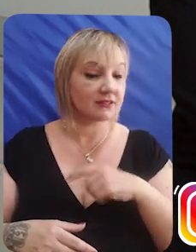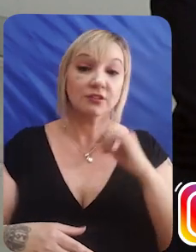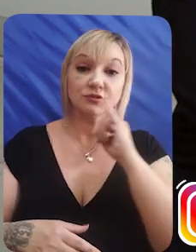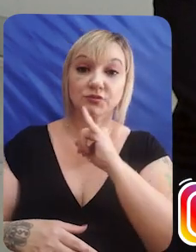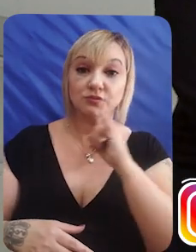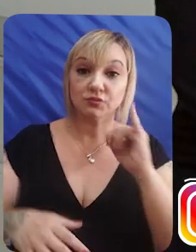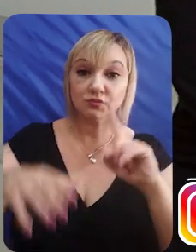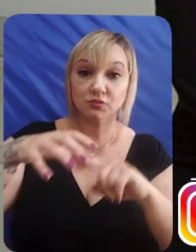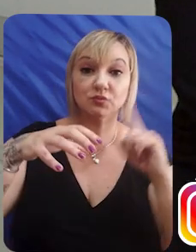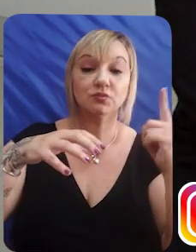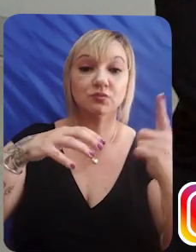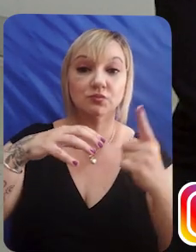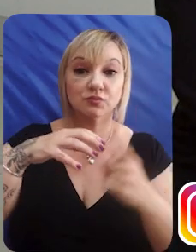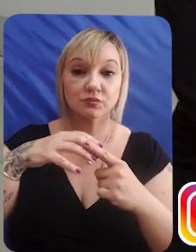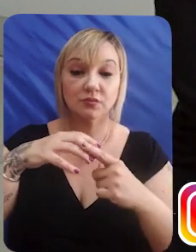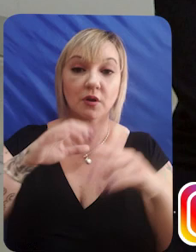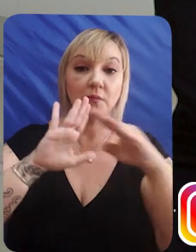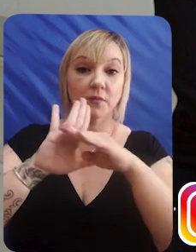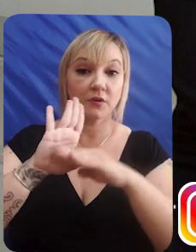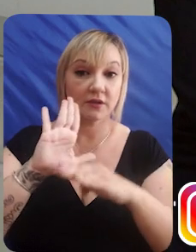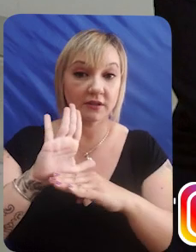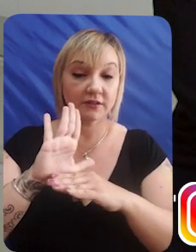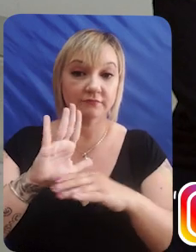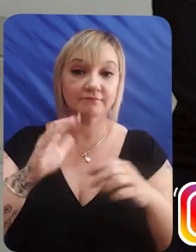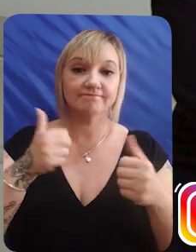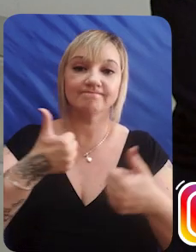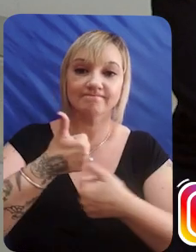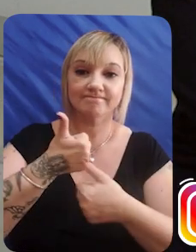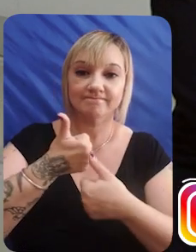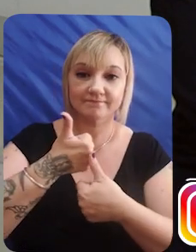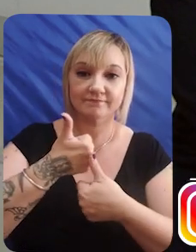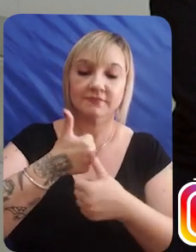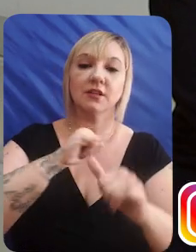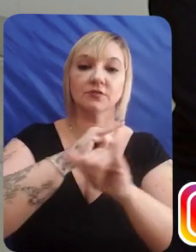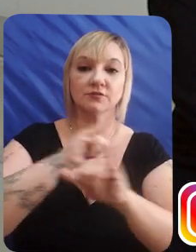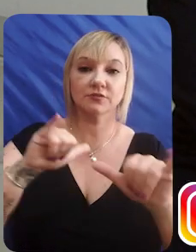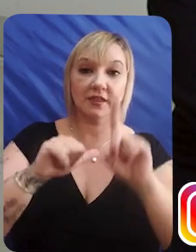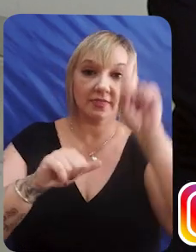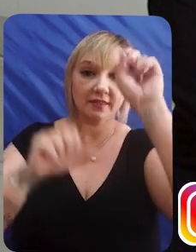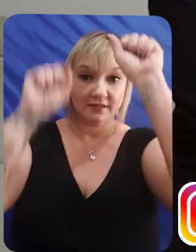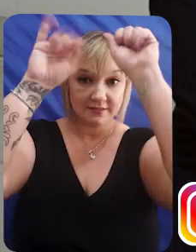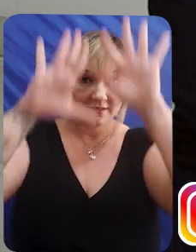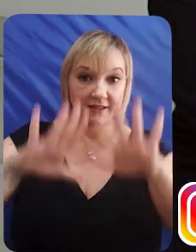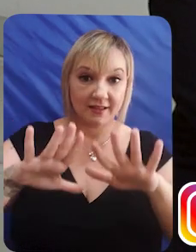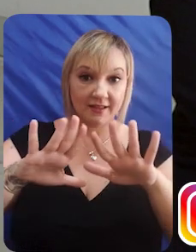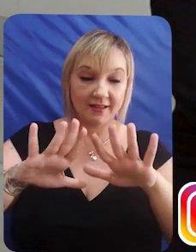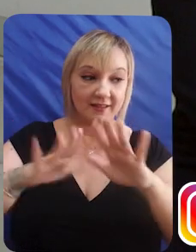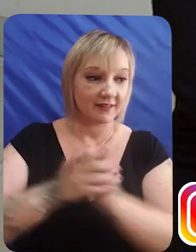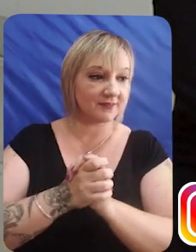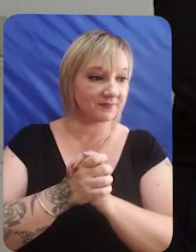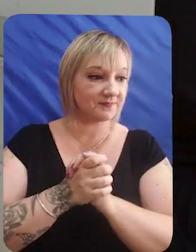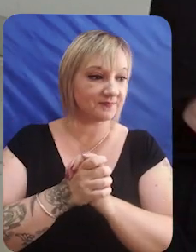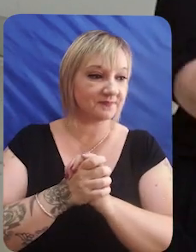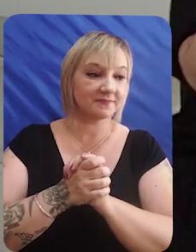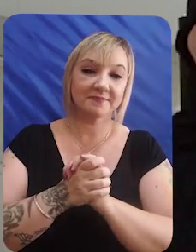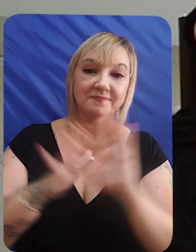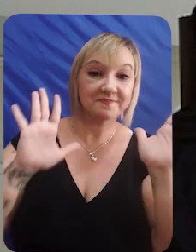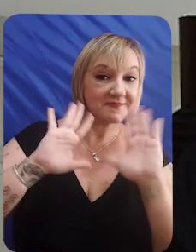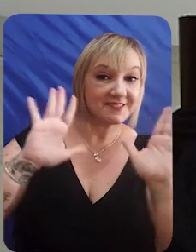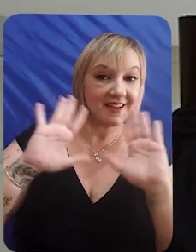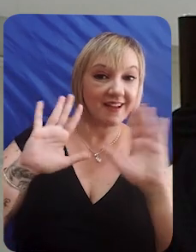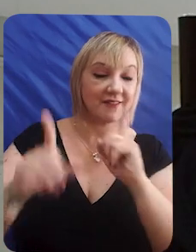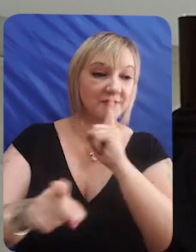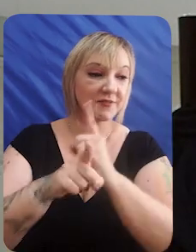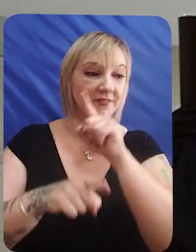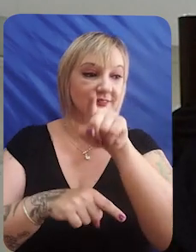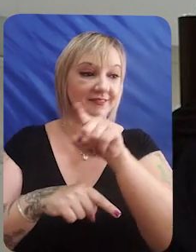Karine, Surdo Mudo, o nosso programa. Compartilhe, divulgue. Deus abençoe vocês. Vamos lá, até